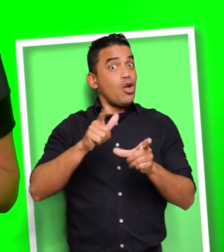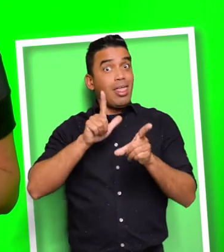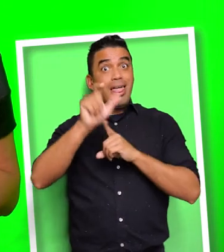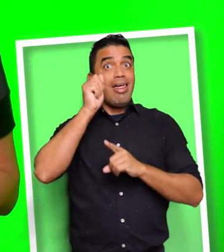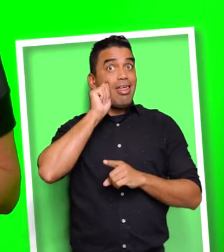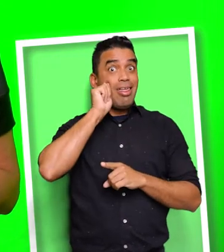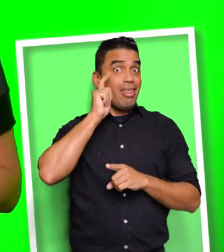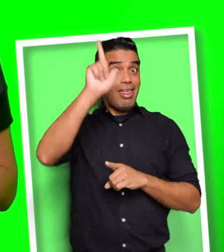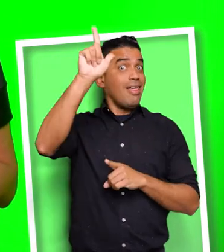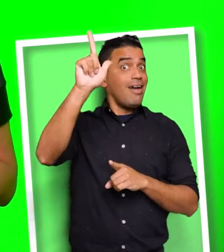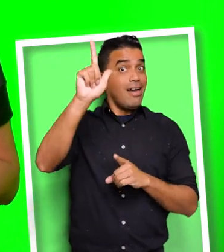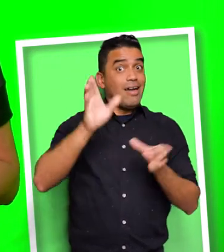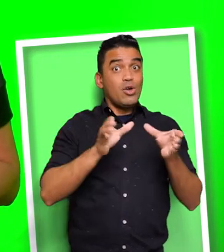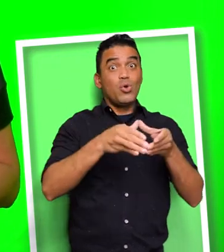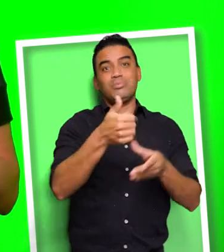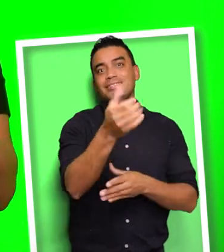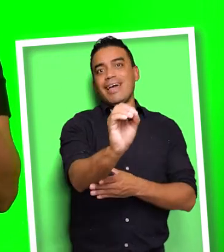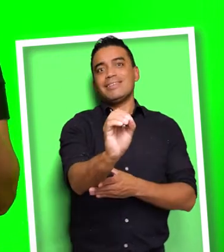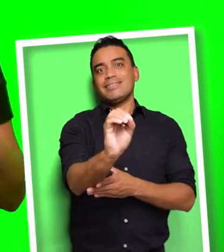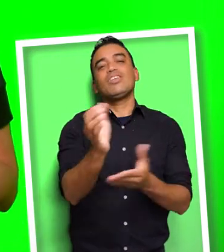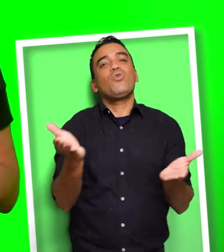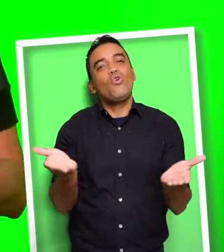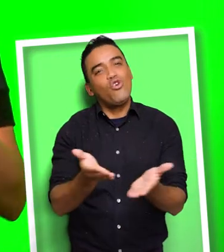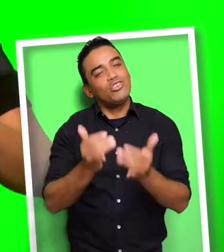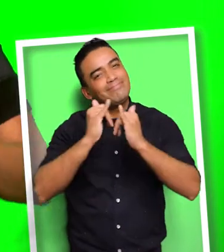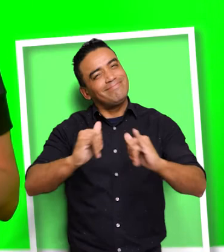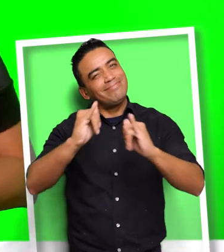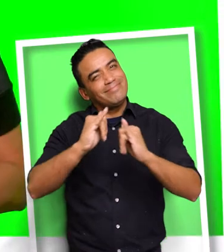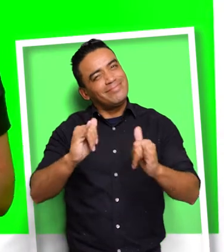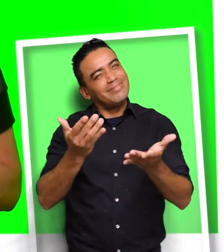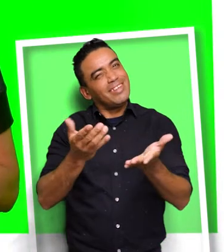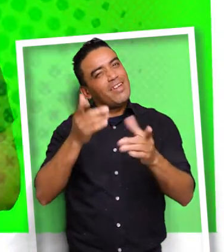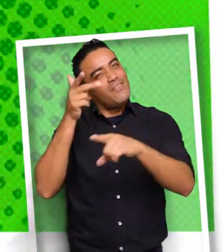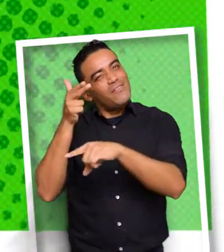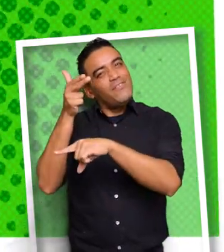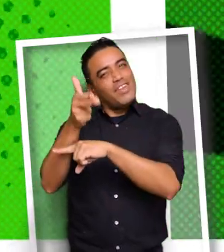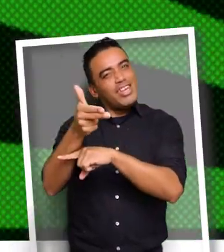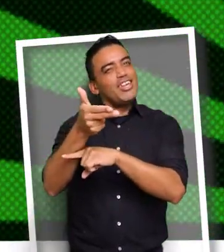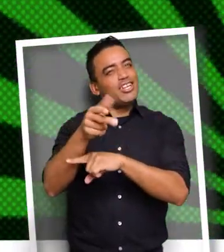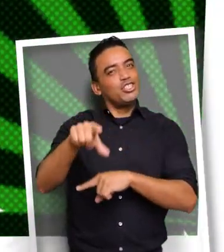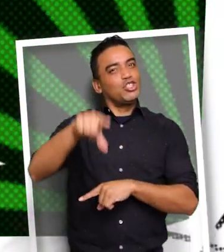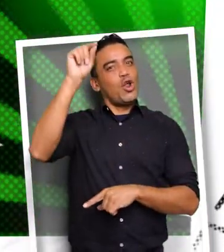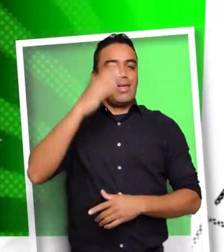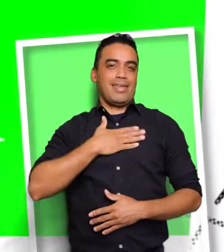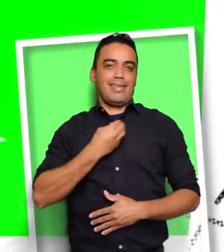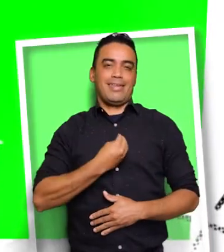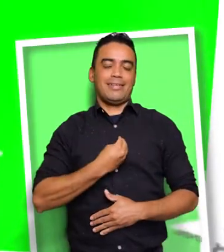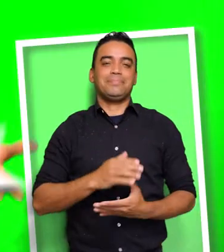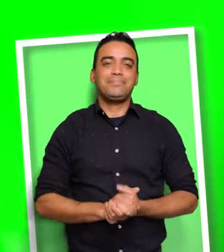do meu grupo, o Grupo dos 10, e hoje eu estou aqui falando com vocês nesse vídeo, porque eu fiz aquela opção naquele